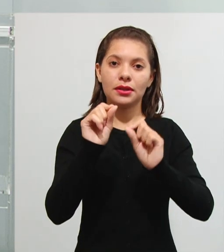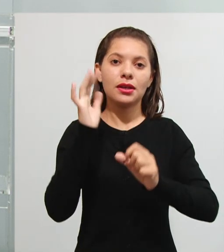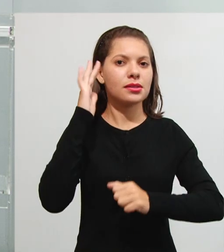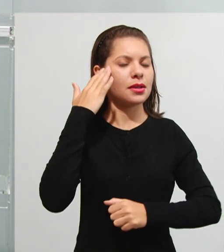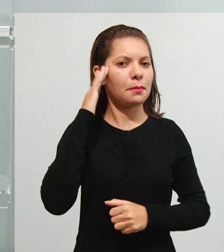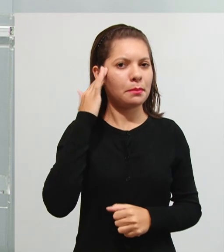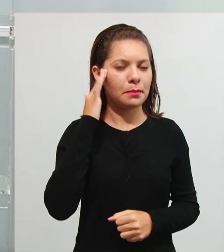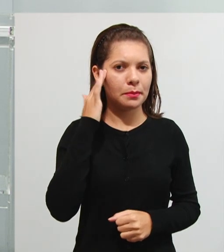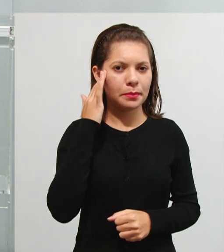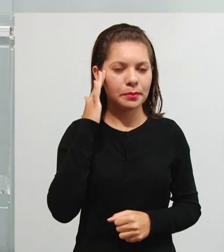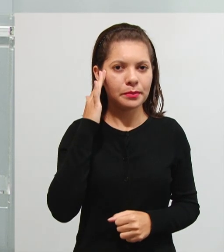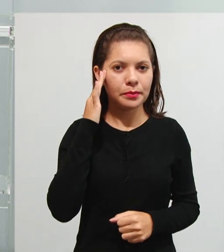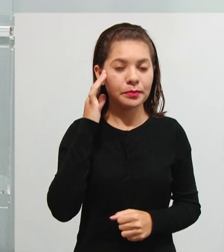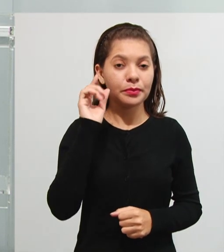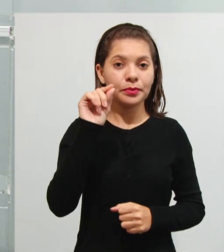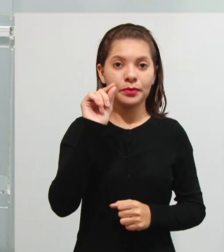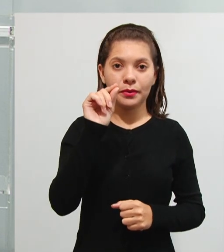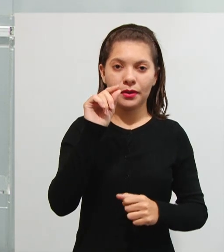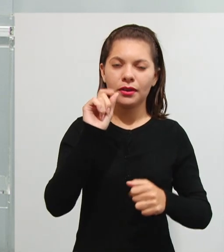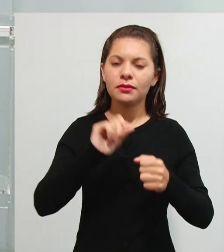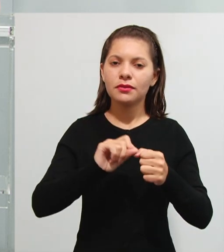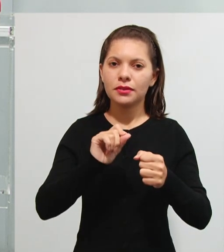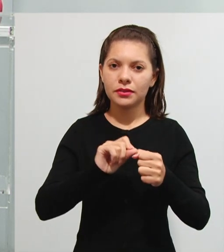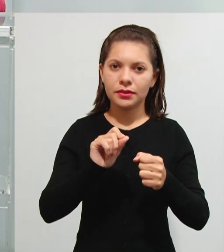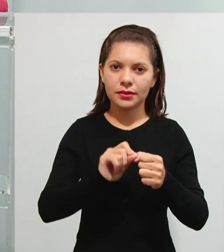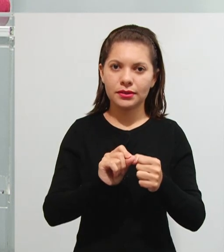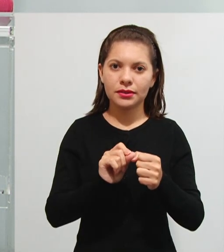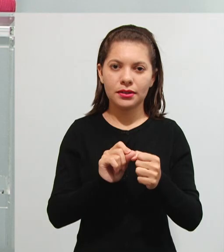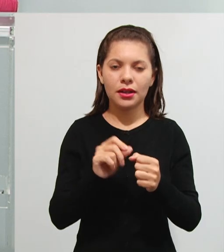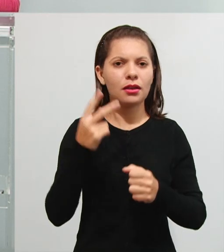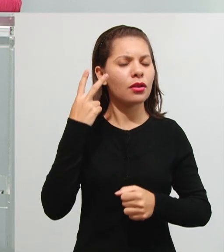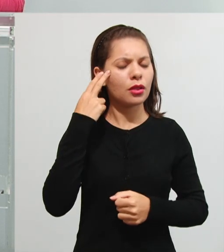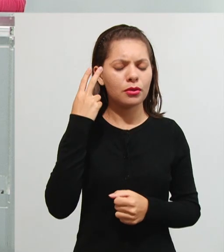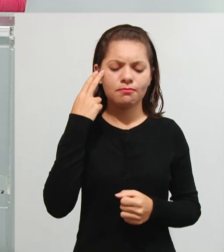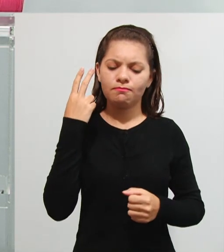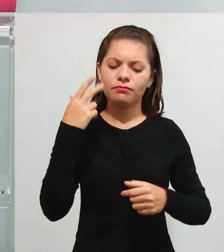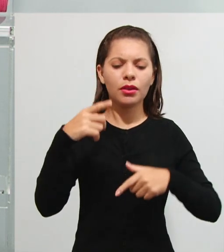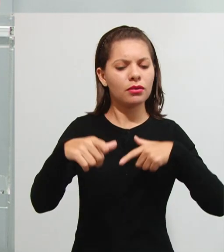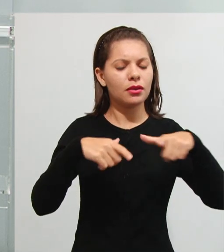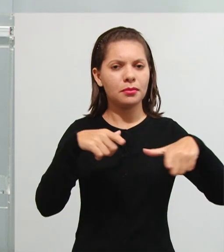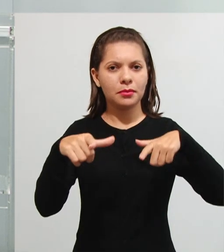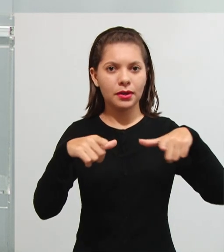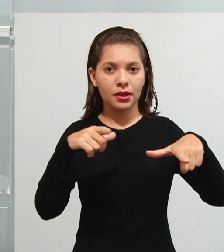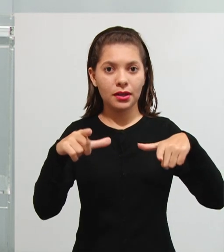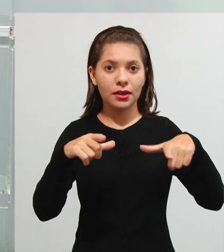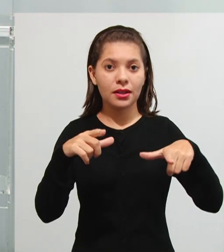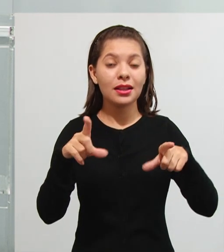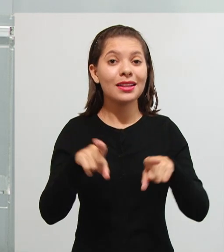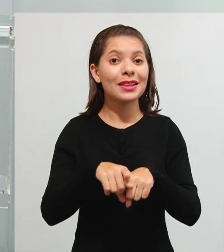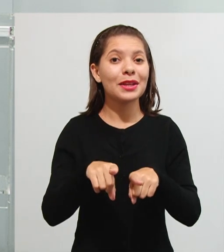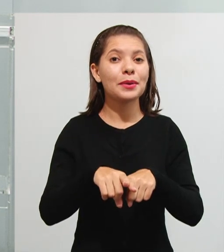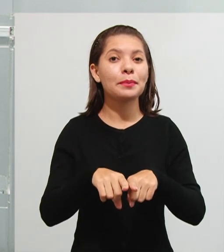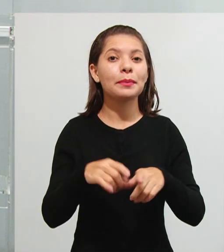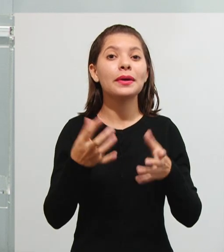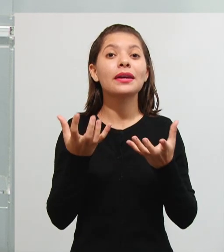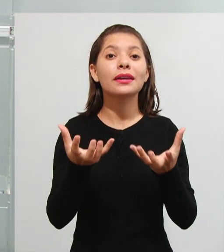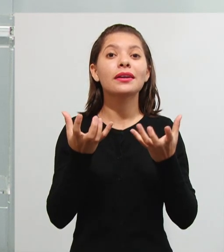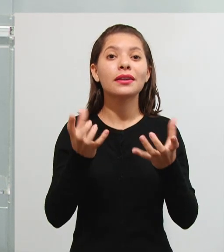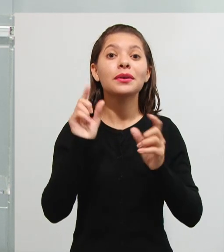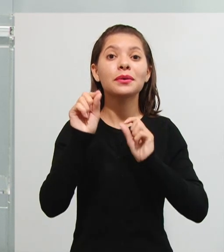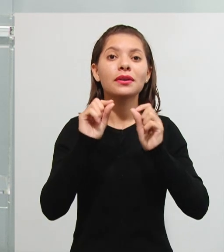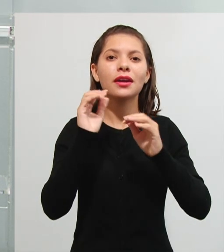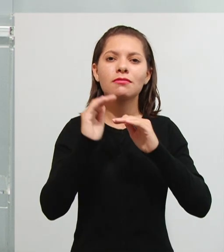saiba além de fazer o que ela normalmente tem que fazer ela possa também querer crescer né